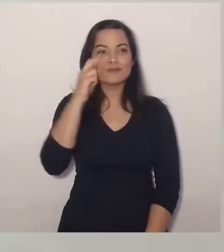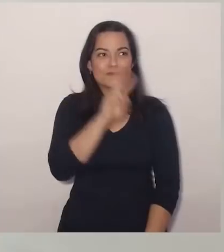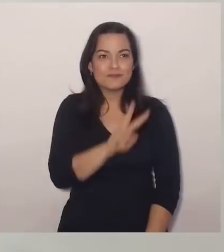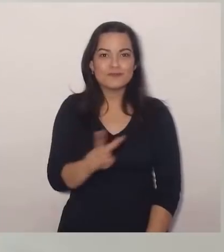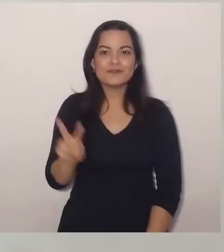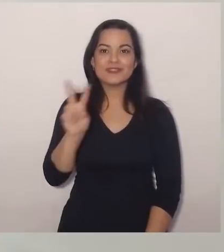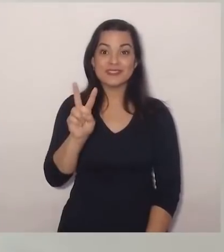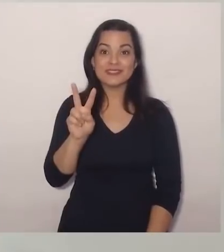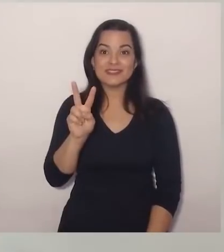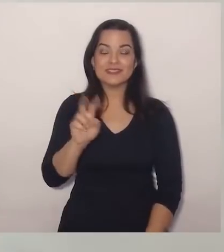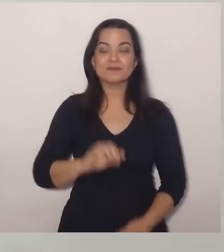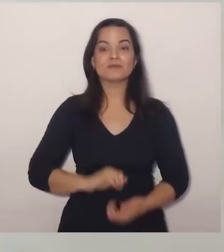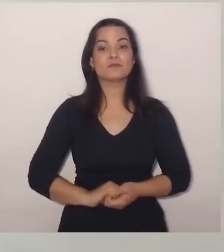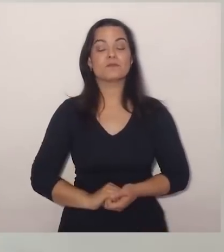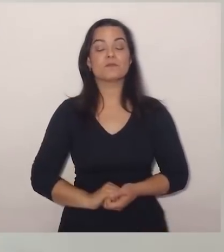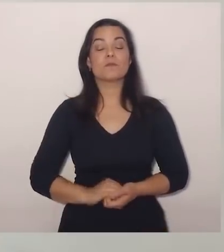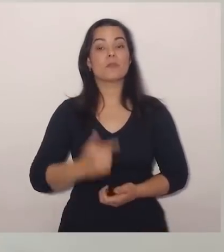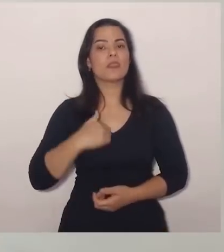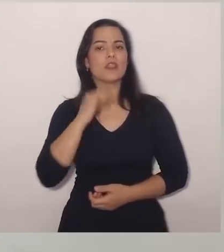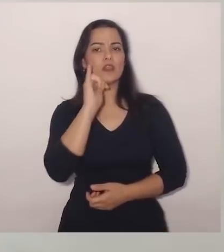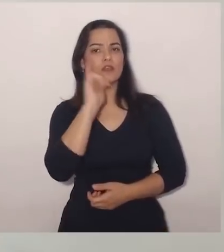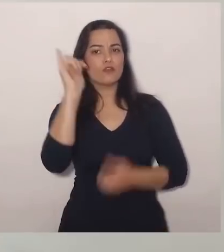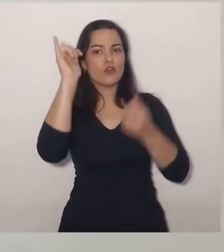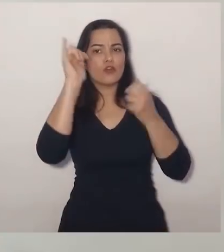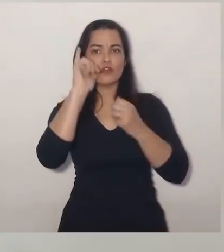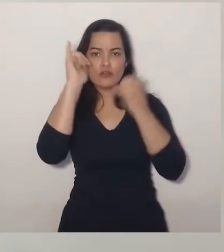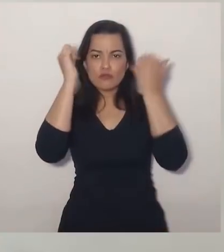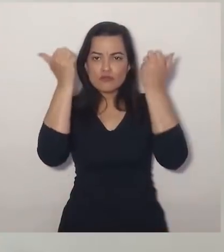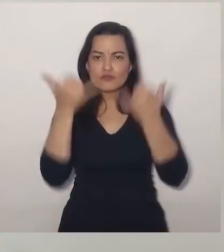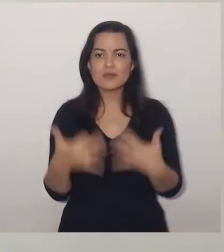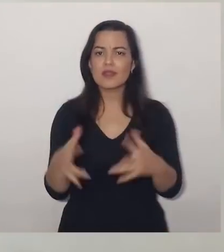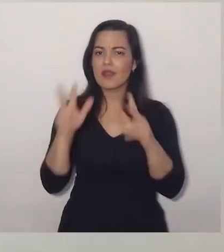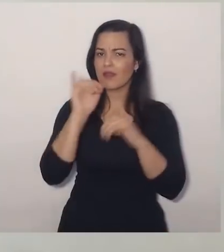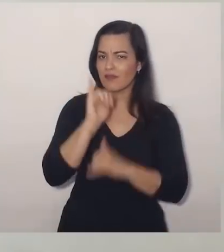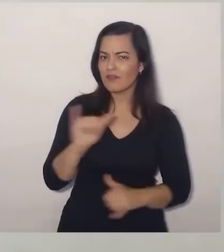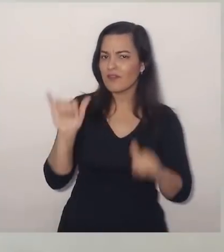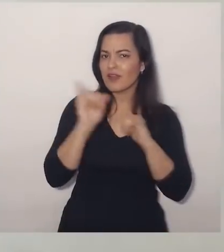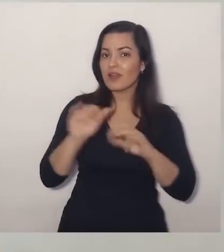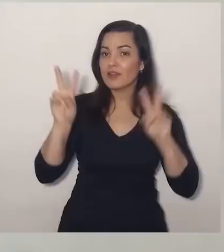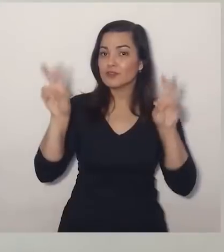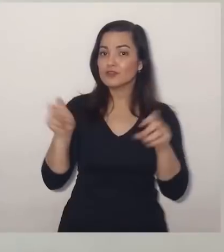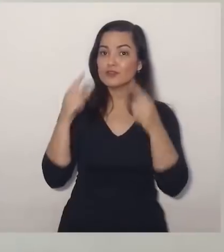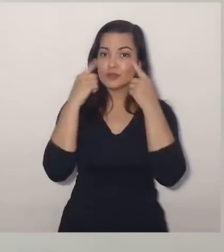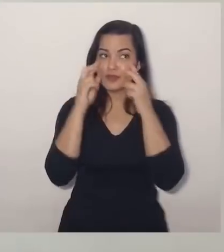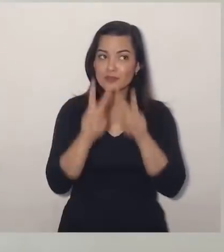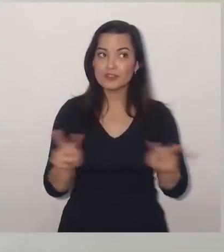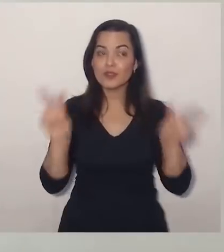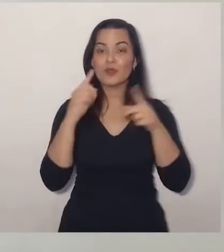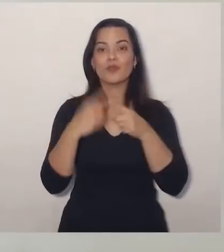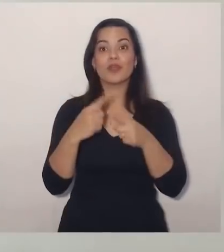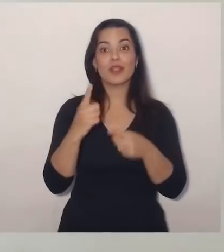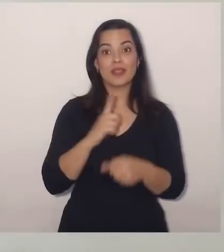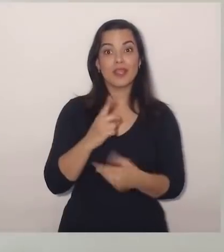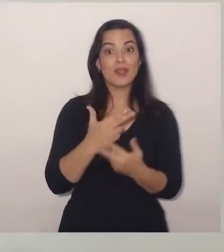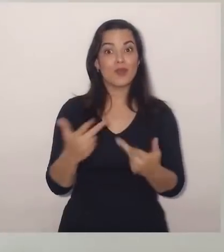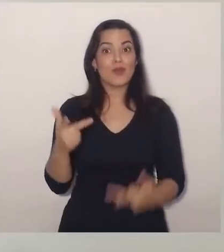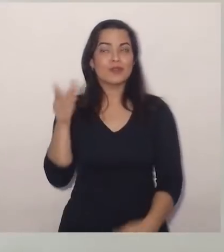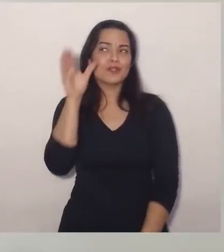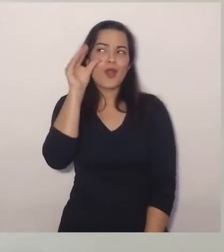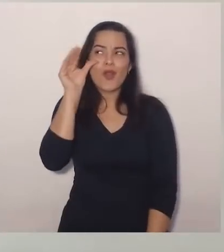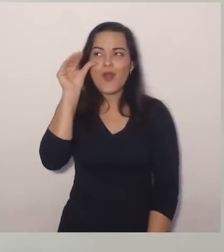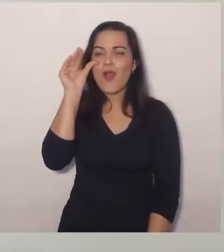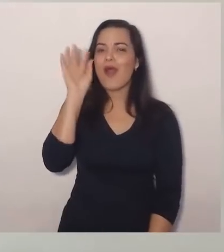vou falar da visão porque tem um fato bem curioso a respeito dela. Então, já temos o sabor,